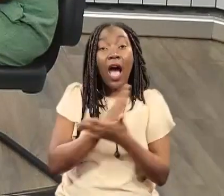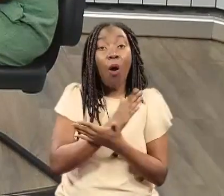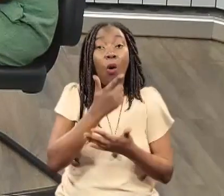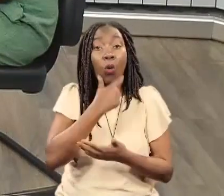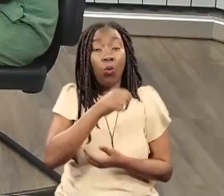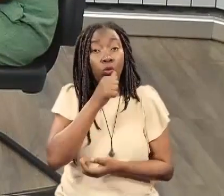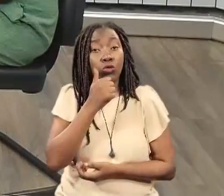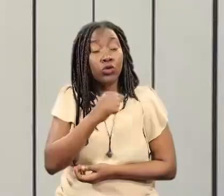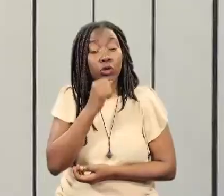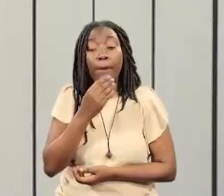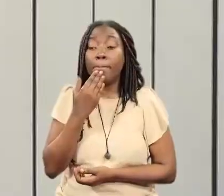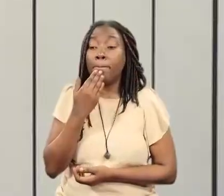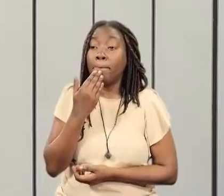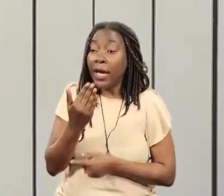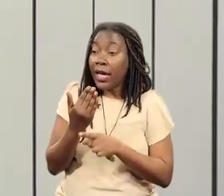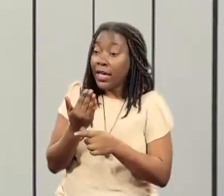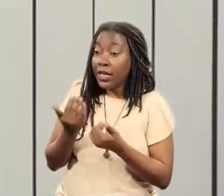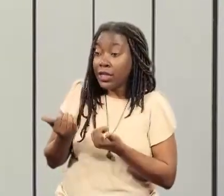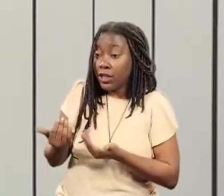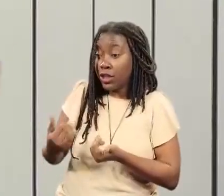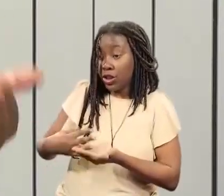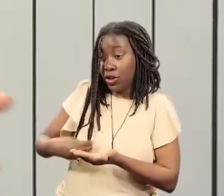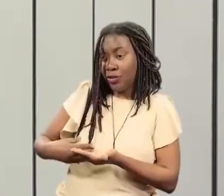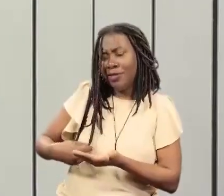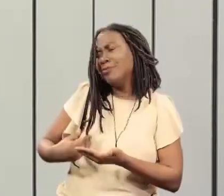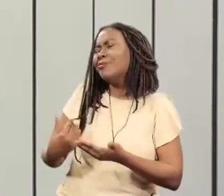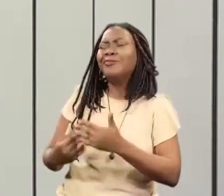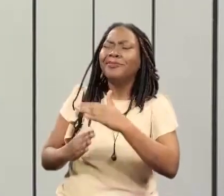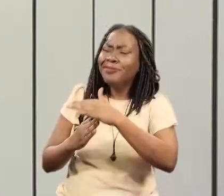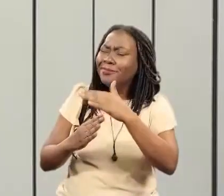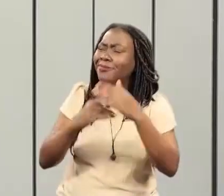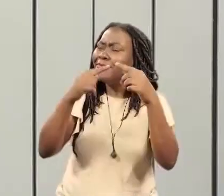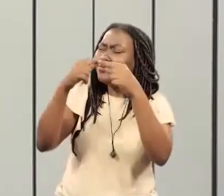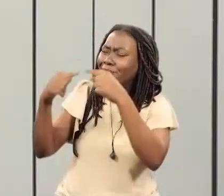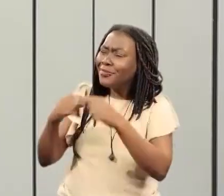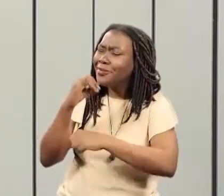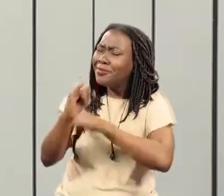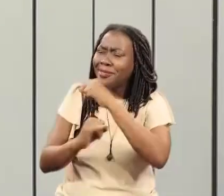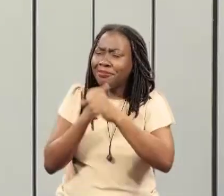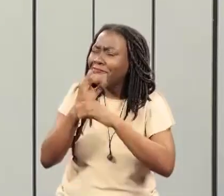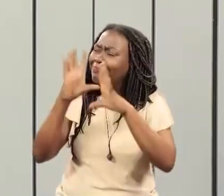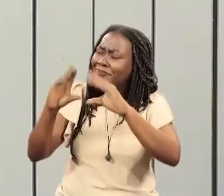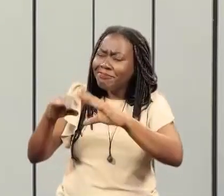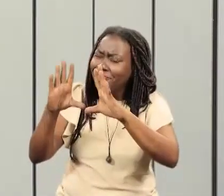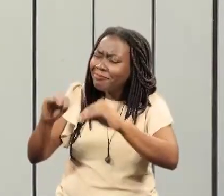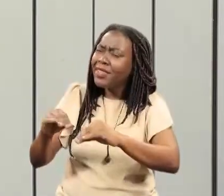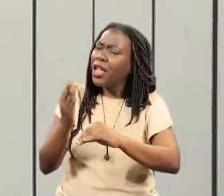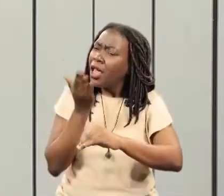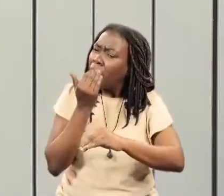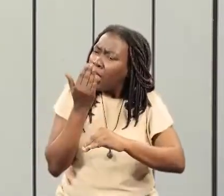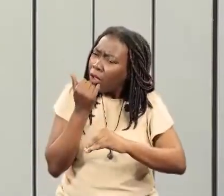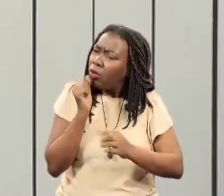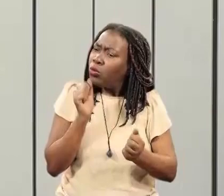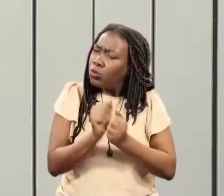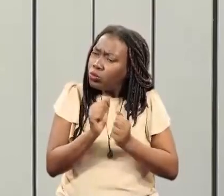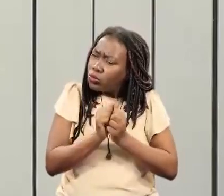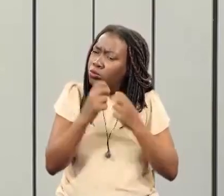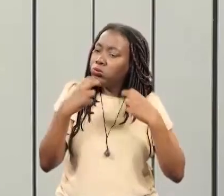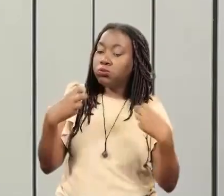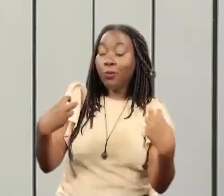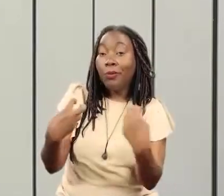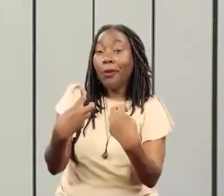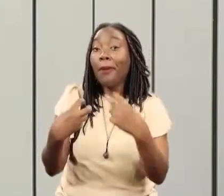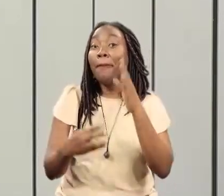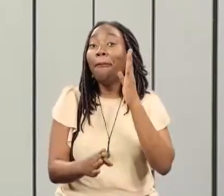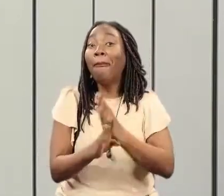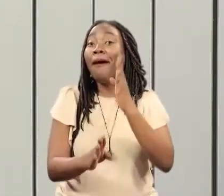ou adolescentes que deixem as redes sociais, desliguem os celulares e telefones durante o jantar, por exemplo. No